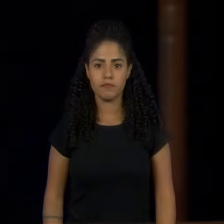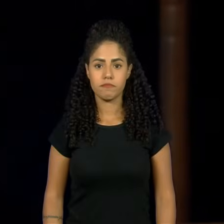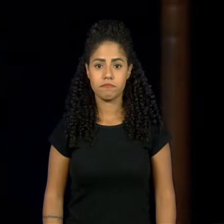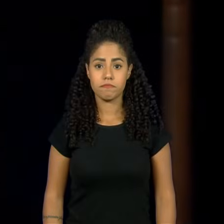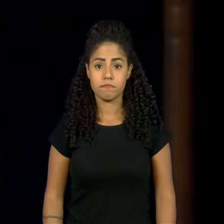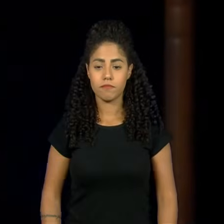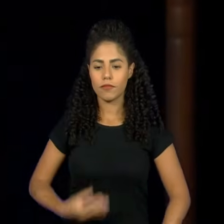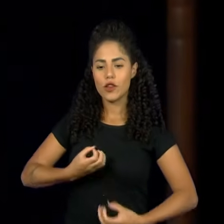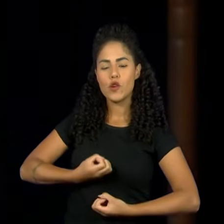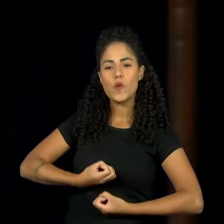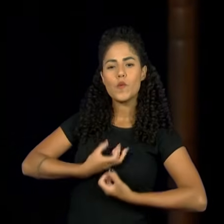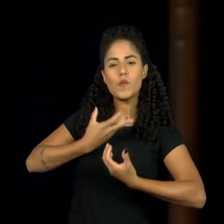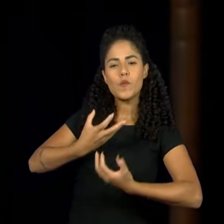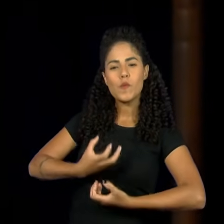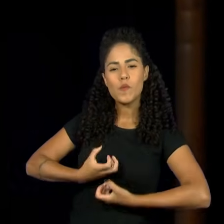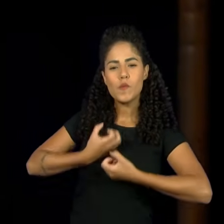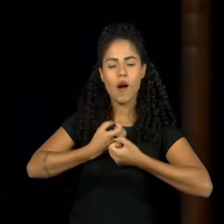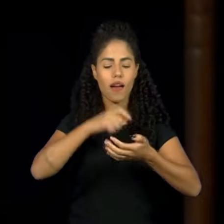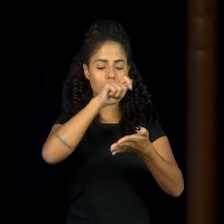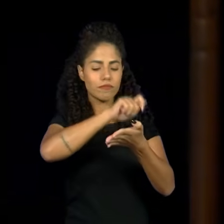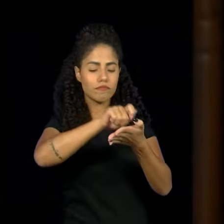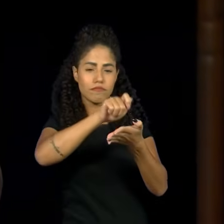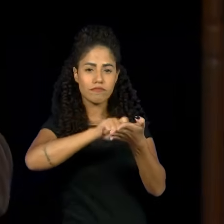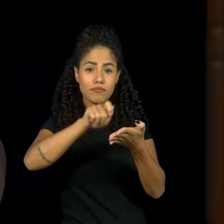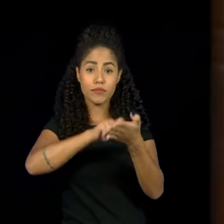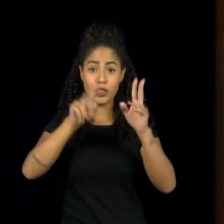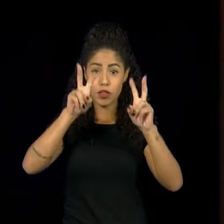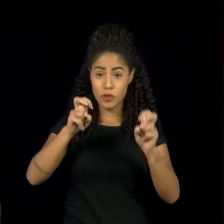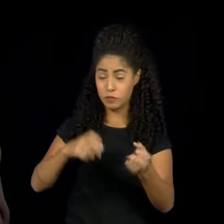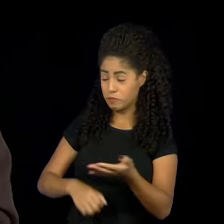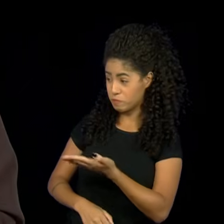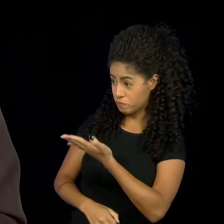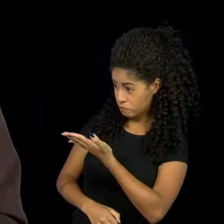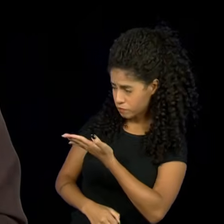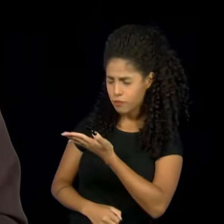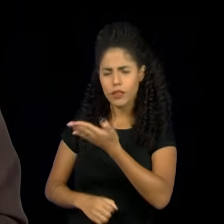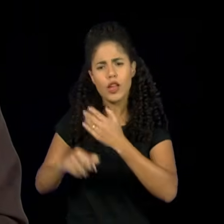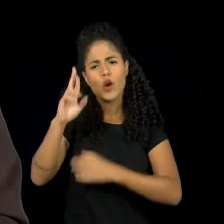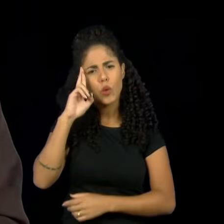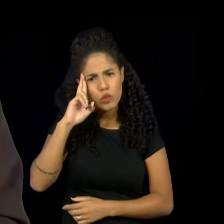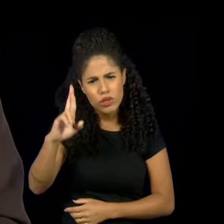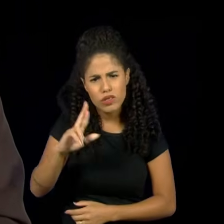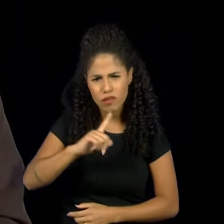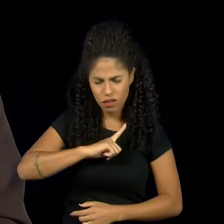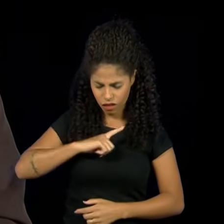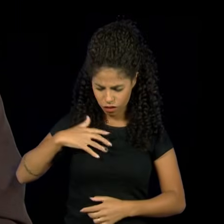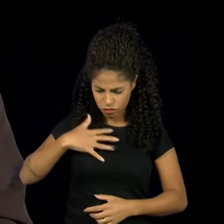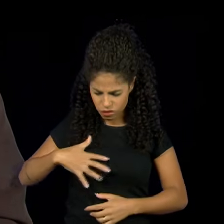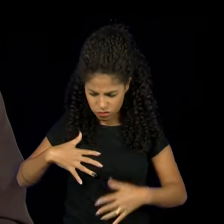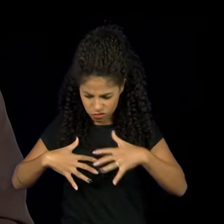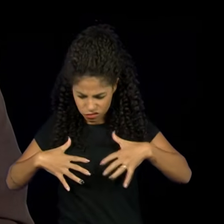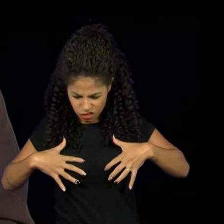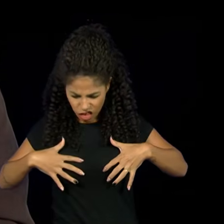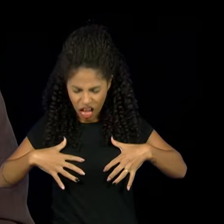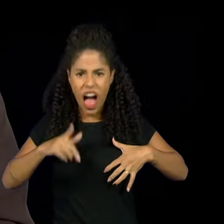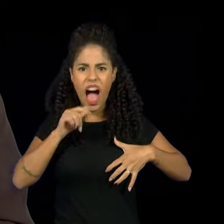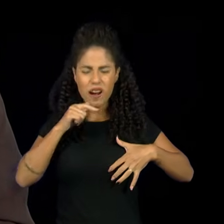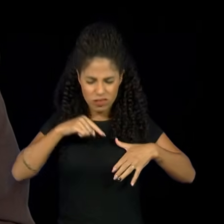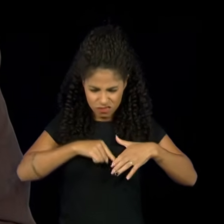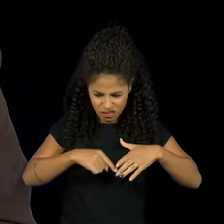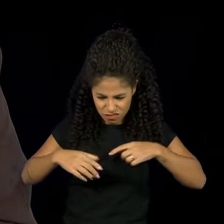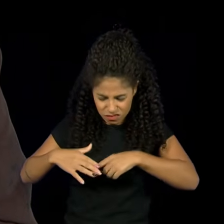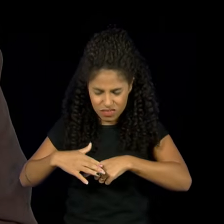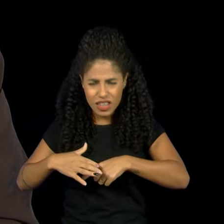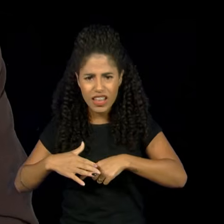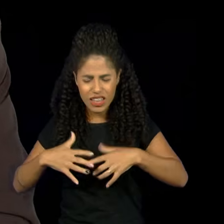Manuel Bandeira termina assim o seu poema Pneumotórax. O senhor tem uma escavação no pulmão esquerdo e o pulmão direito